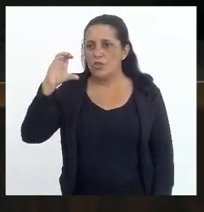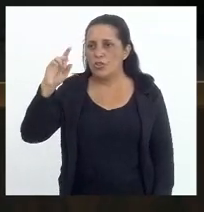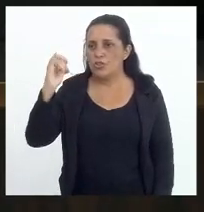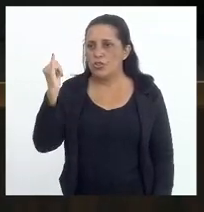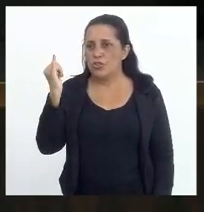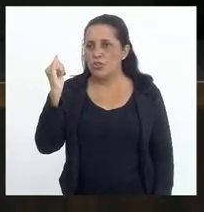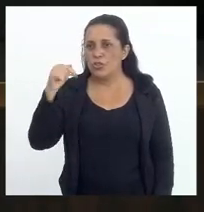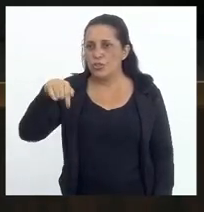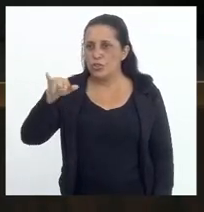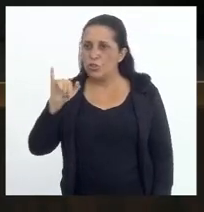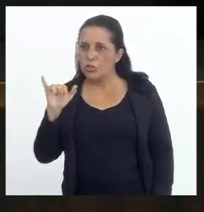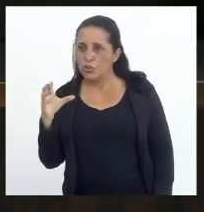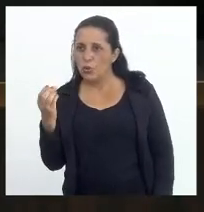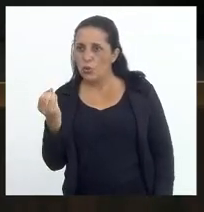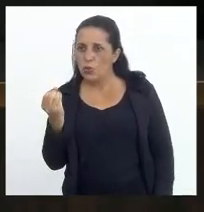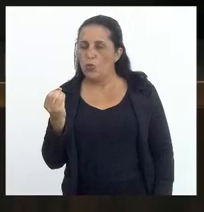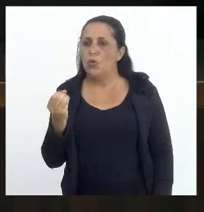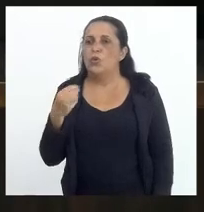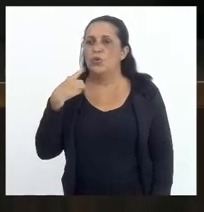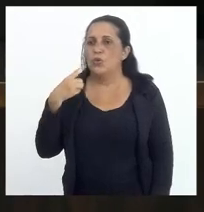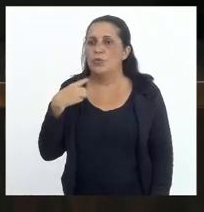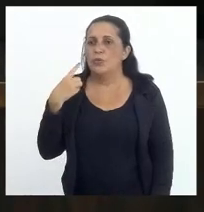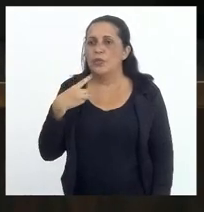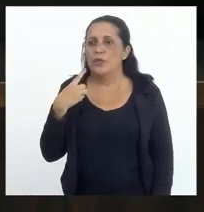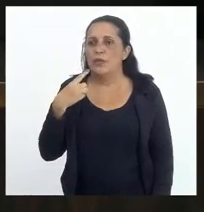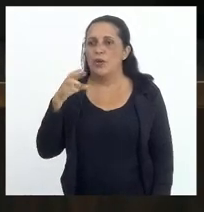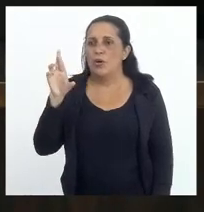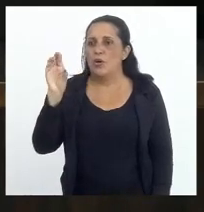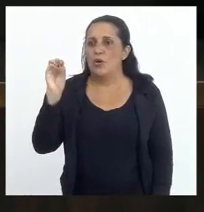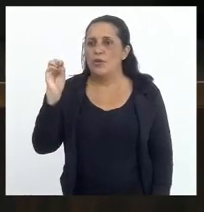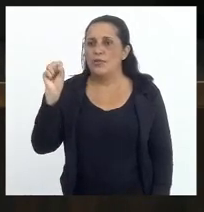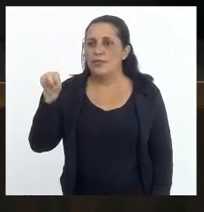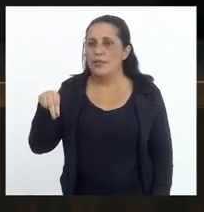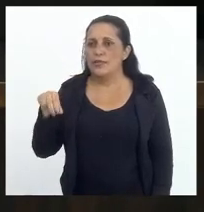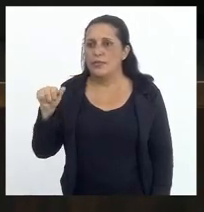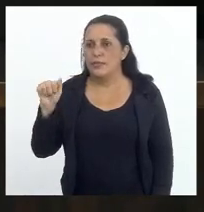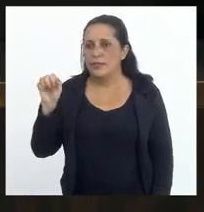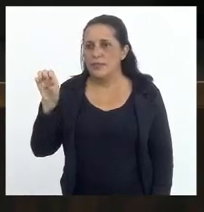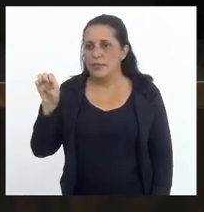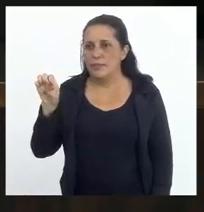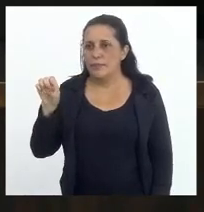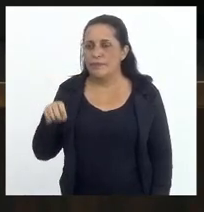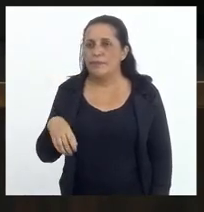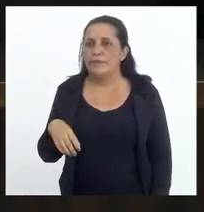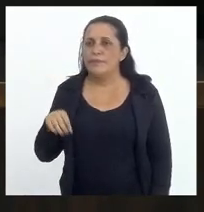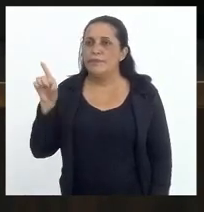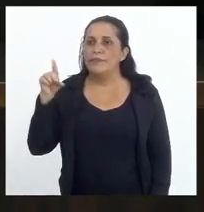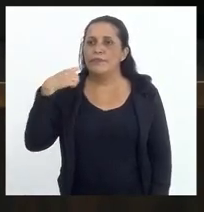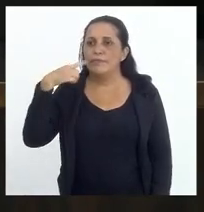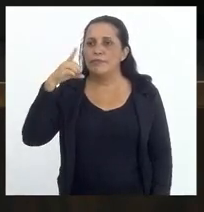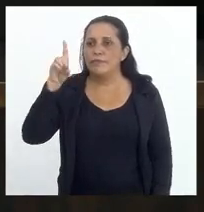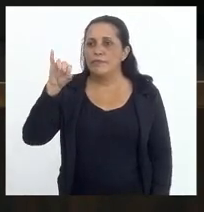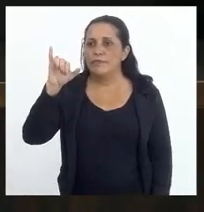Mangueira. Deputado Chiquinho da Mangueira. Deputada Rosane Félix. Deputado Dionísio Lins.